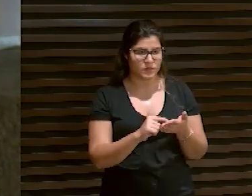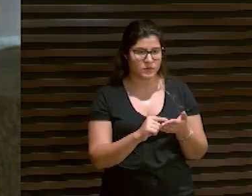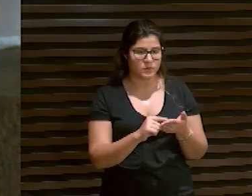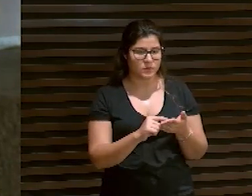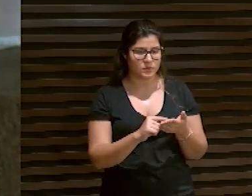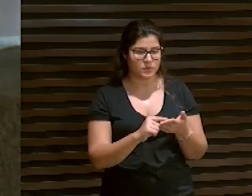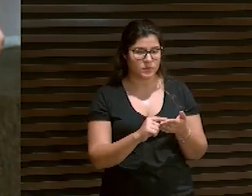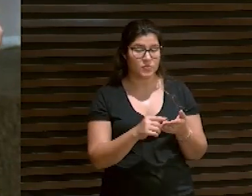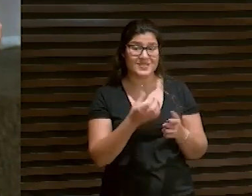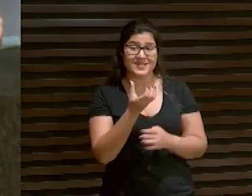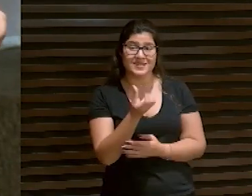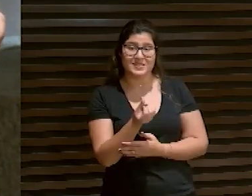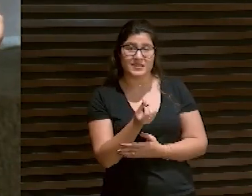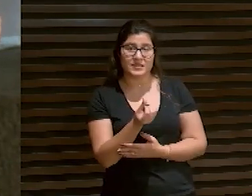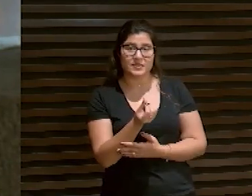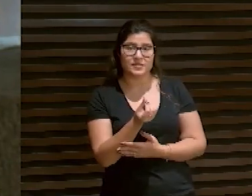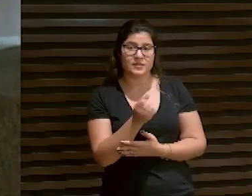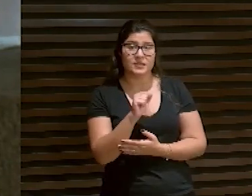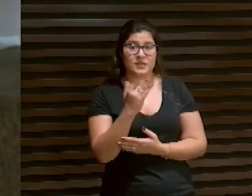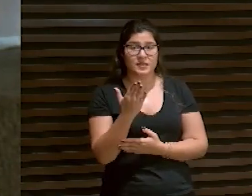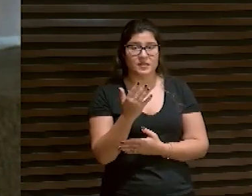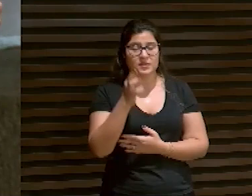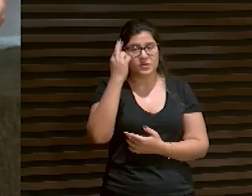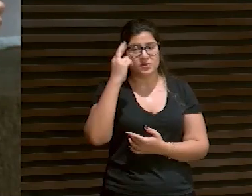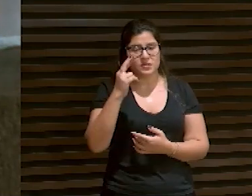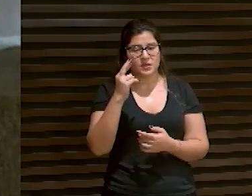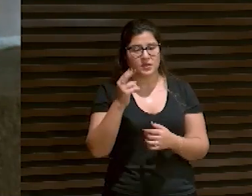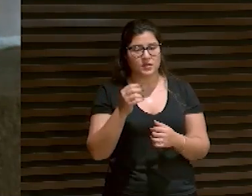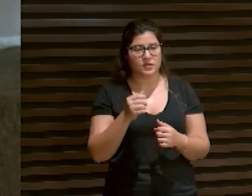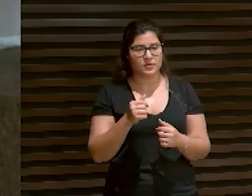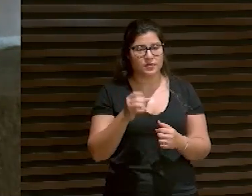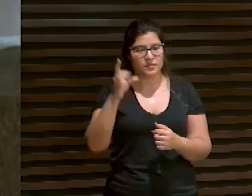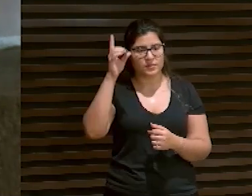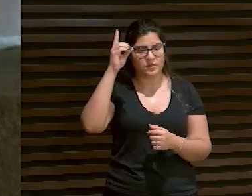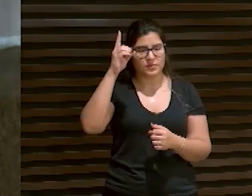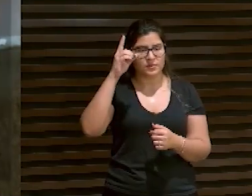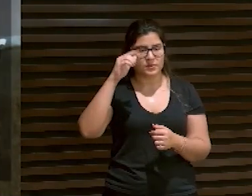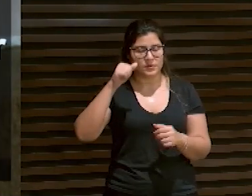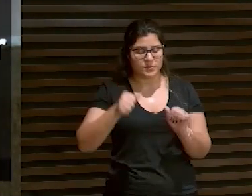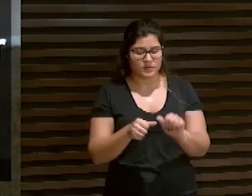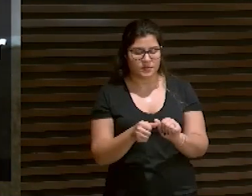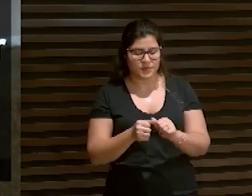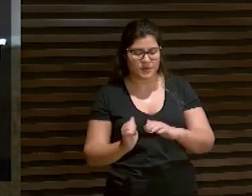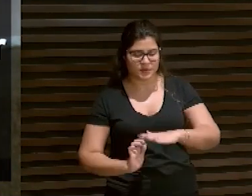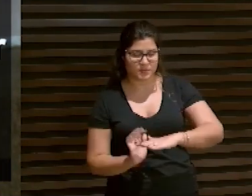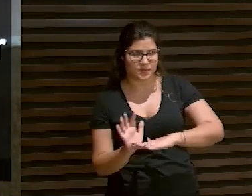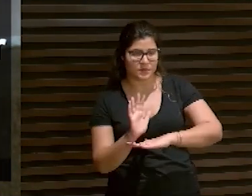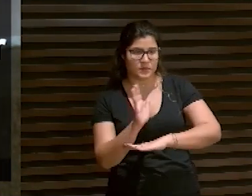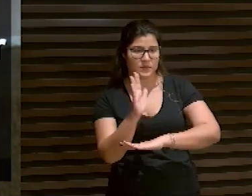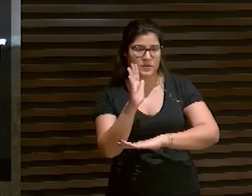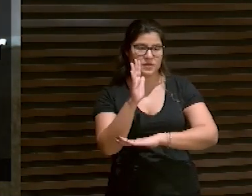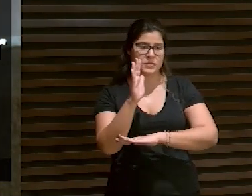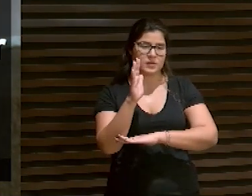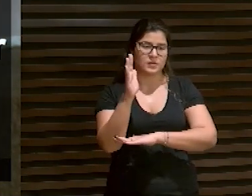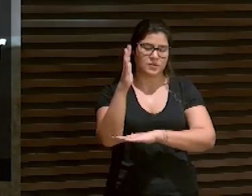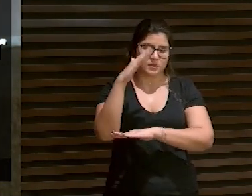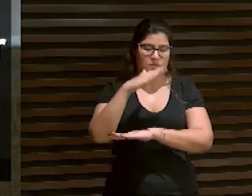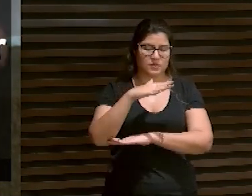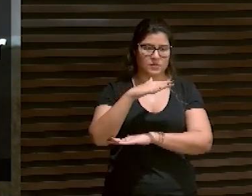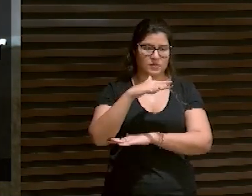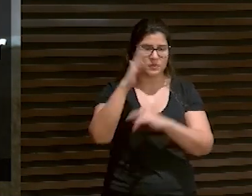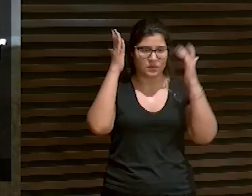No verso 6. Então fez o Senhor Deus nascer uma planta que subiu por cima de Jonas para que fizesse sombra sobre sua cabeça, a fim de livrar do